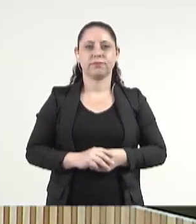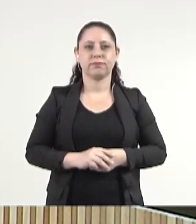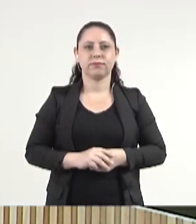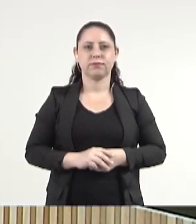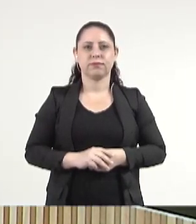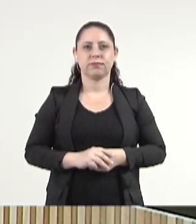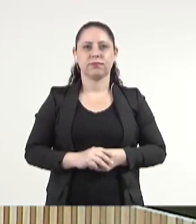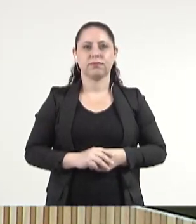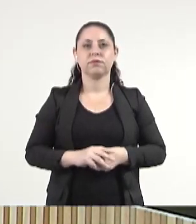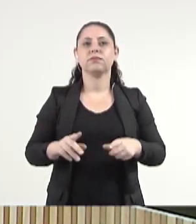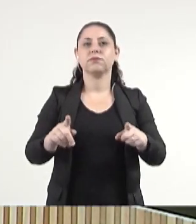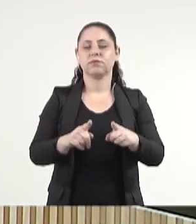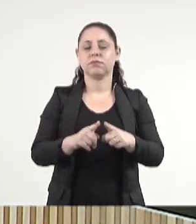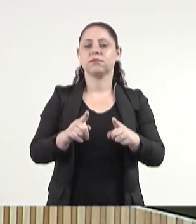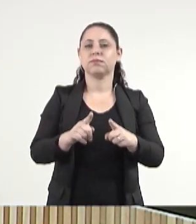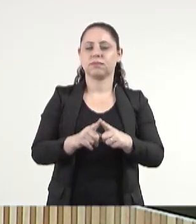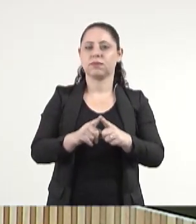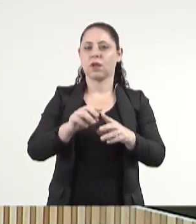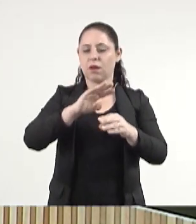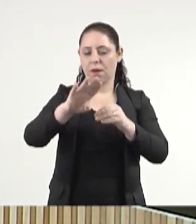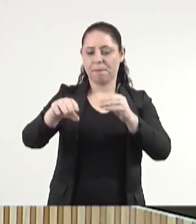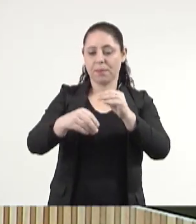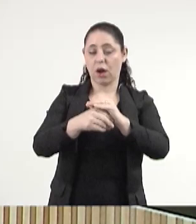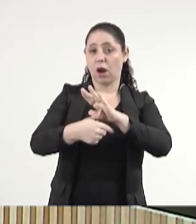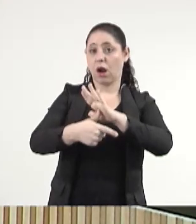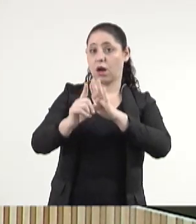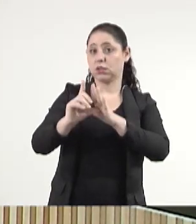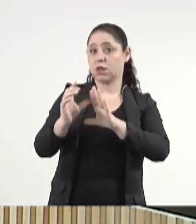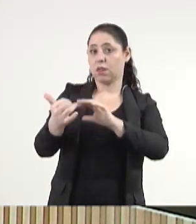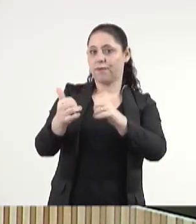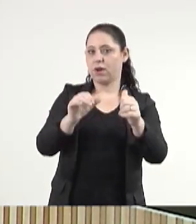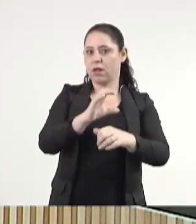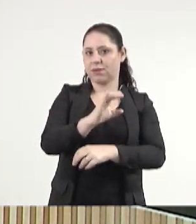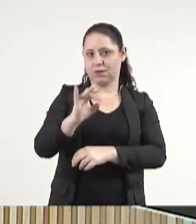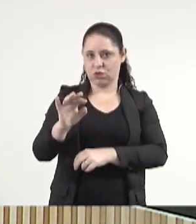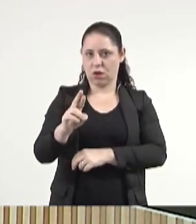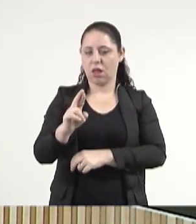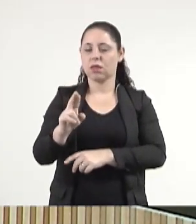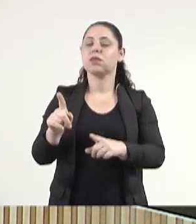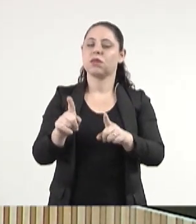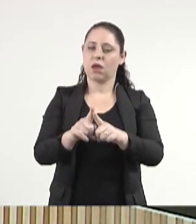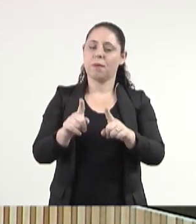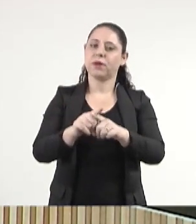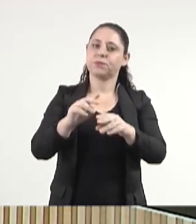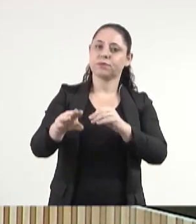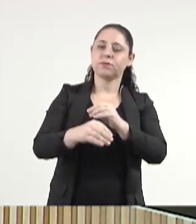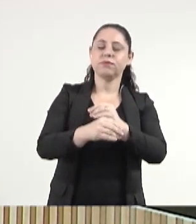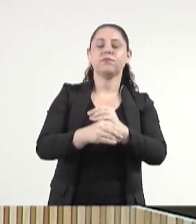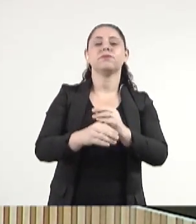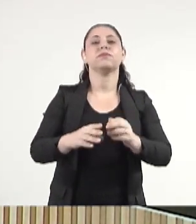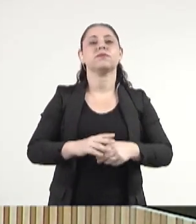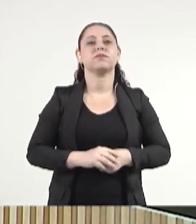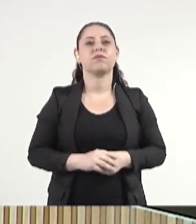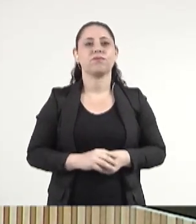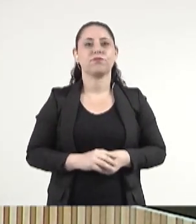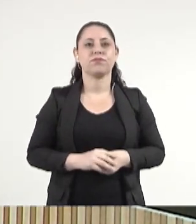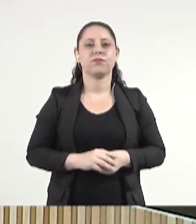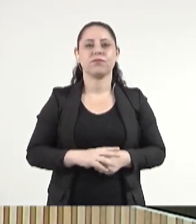Matéria que também entra em período de emenda antes de ser analisada pela Comissão de Constituição, Justiça e